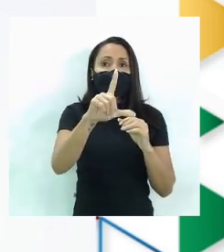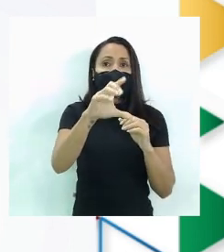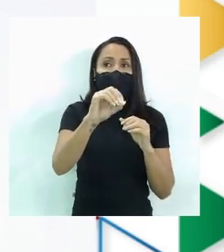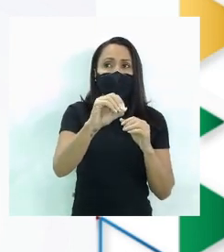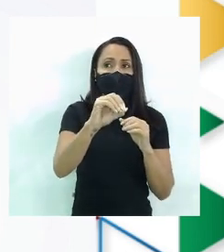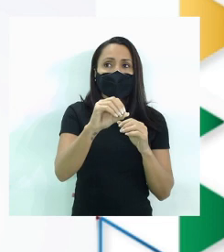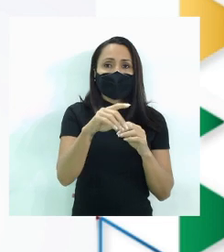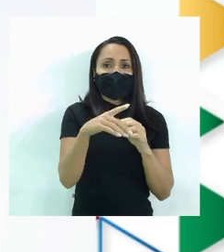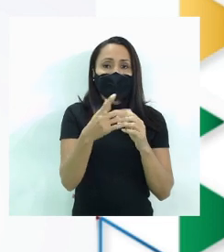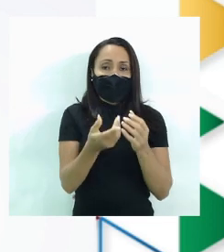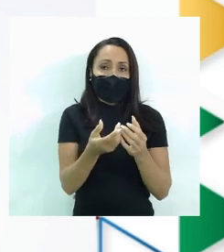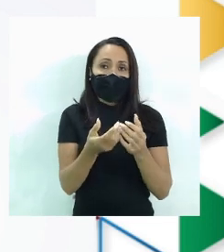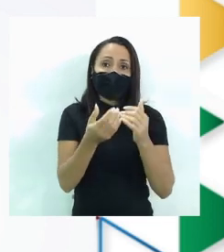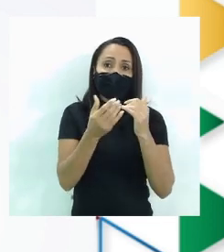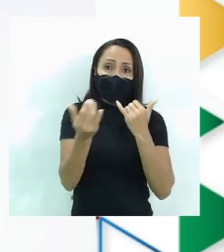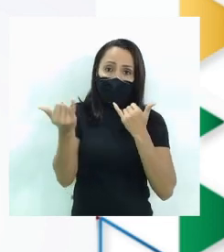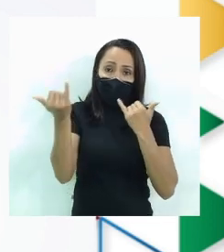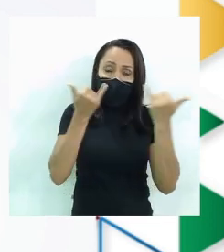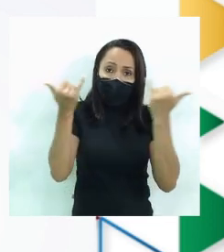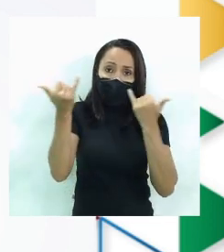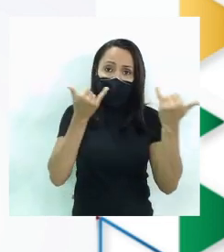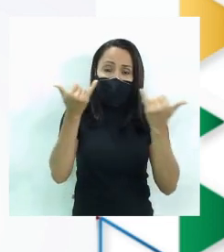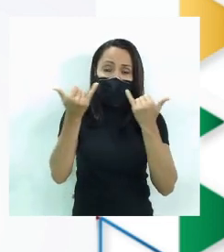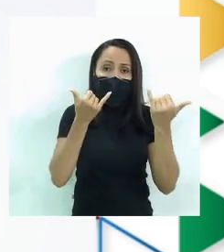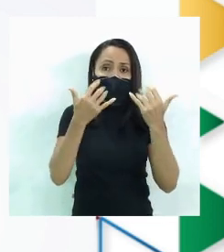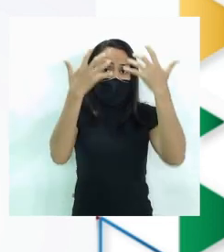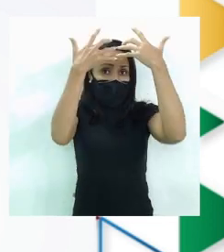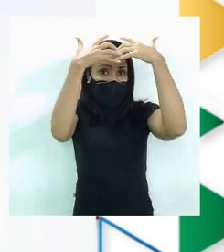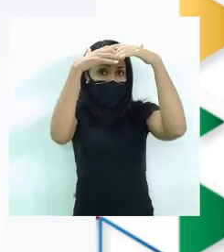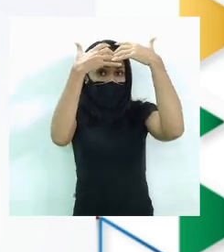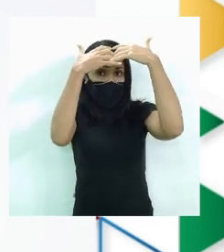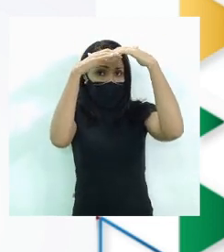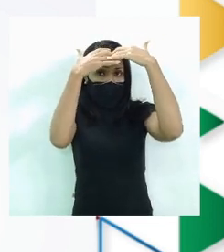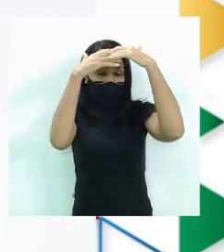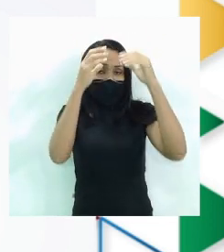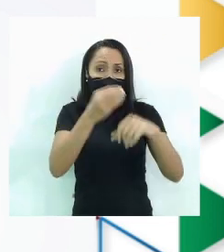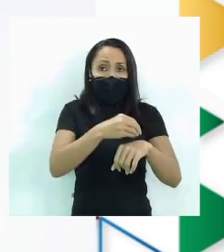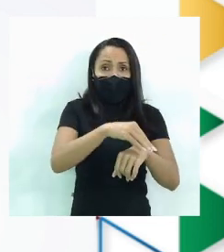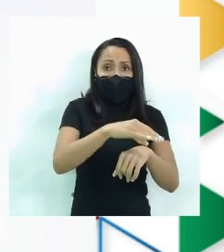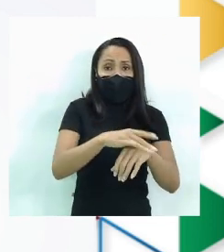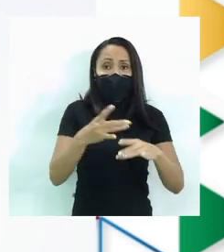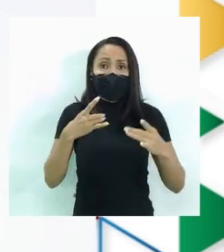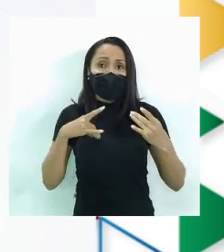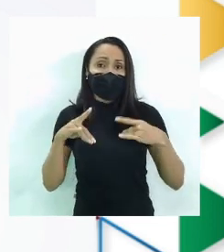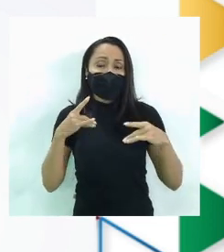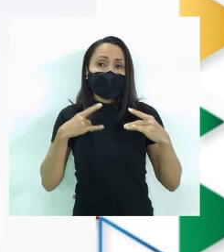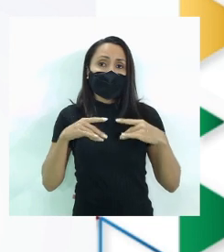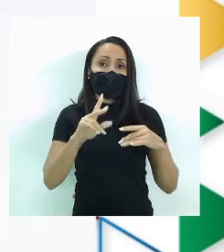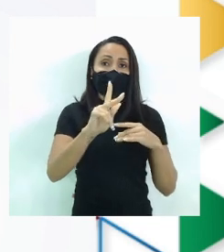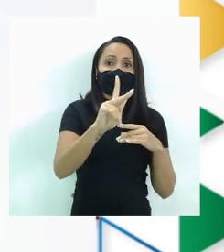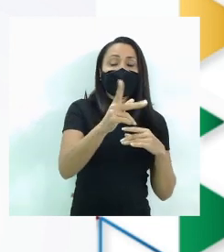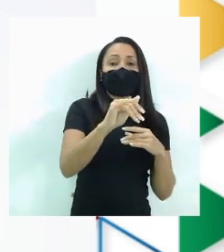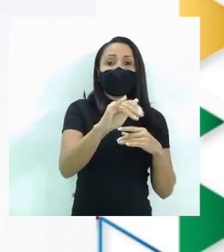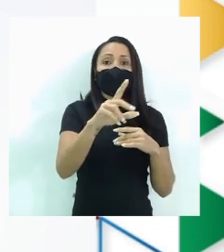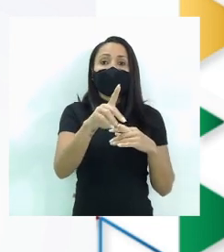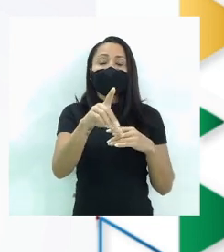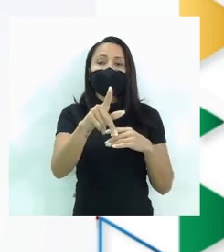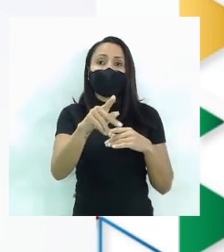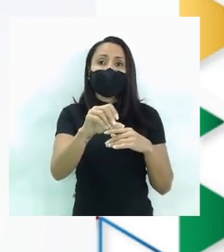ele recebe informações do sistema nervoso e secreta hormônios que atuam sobre a hipófise anterior, que é